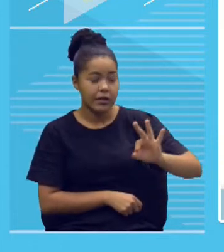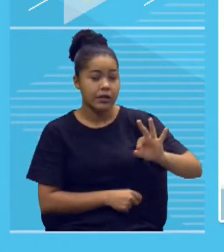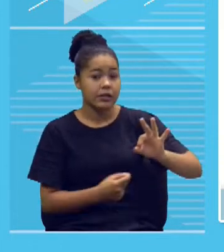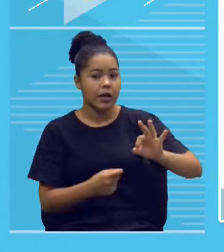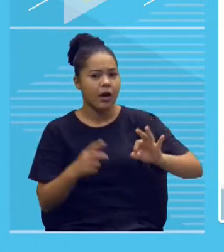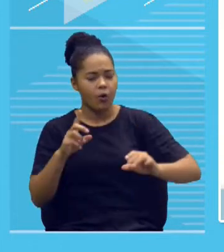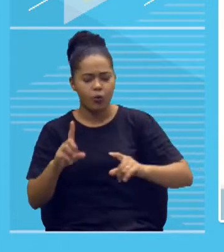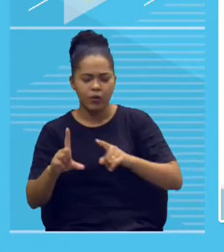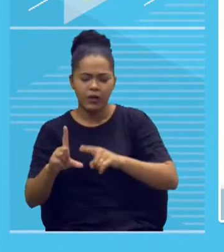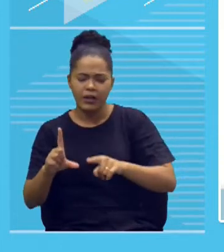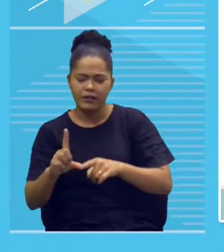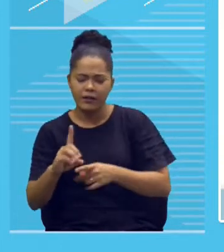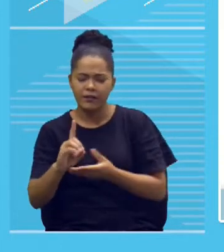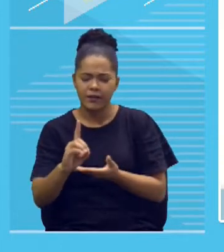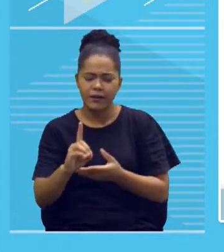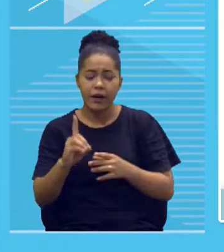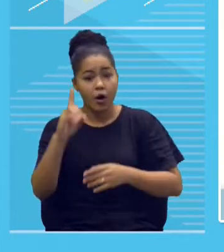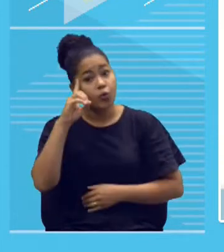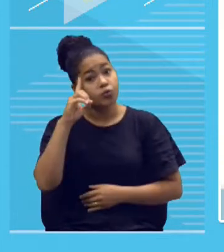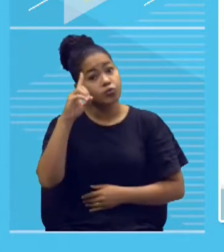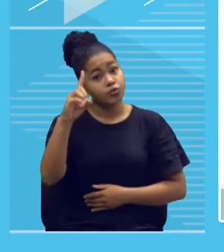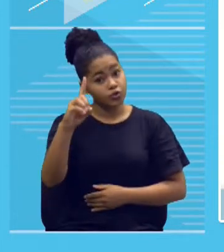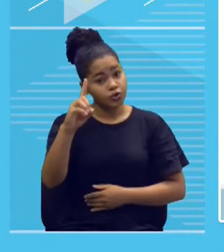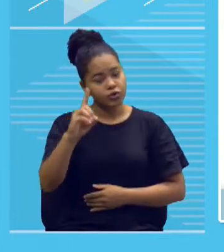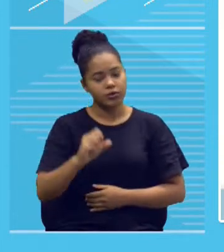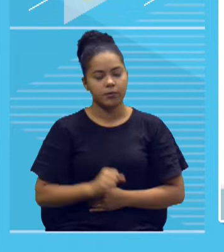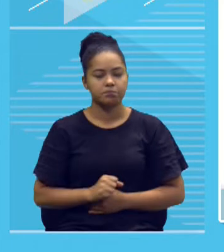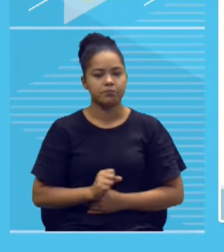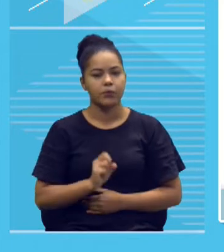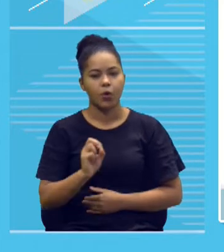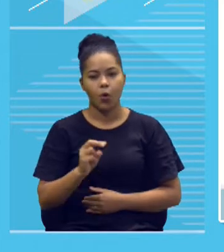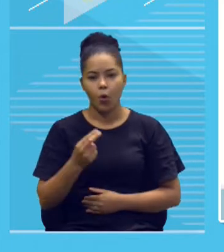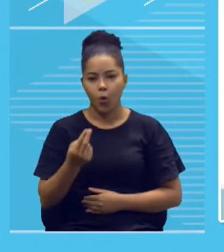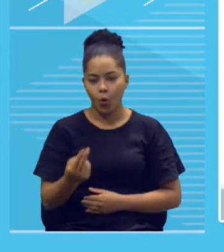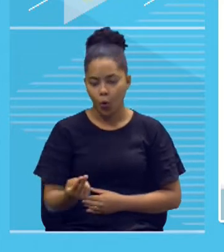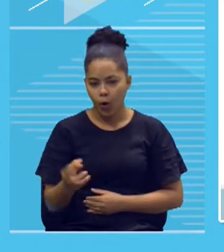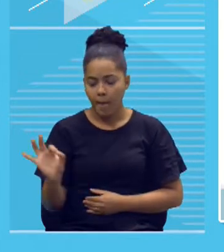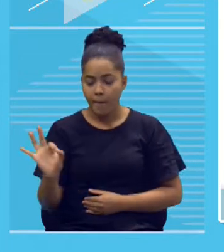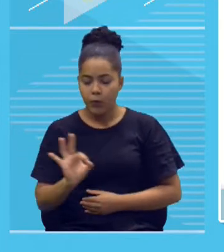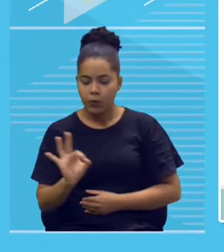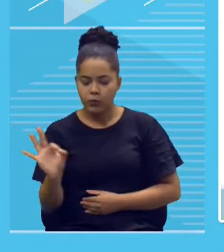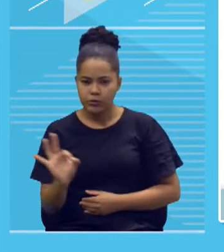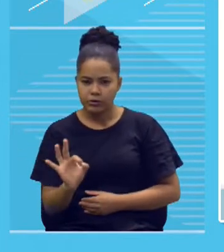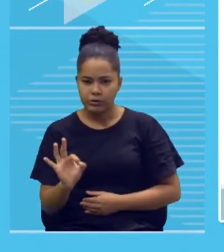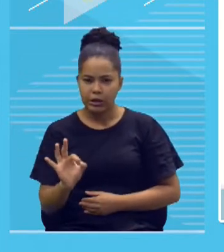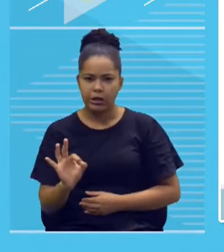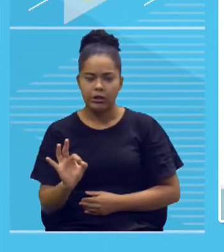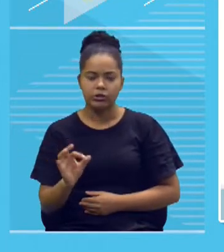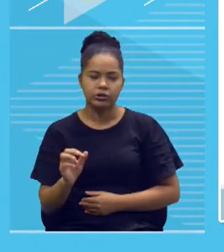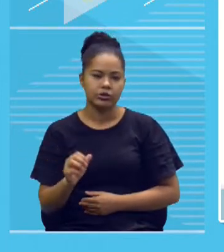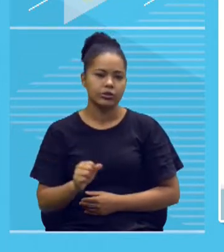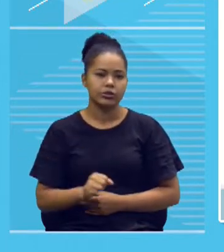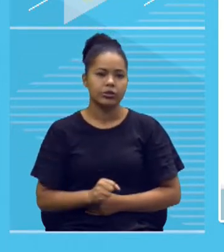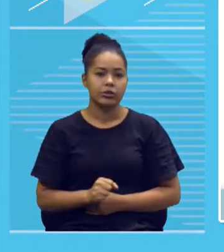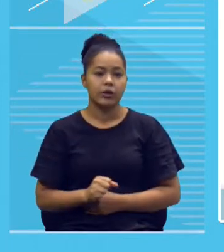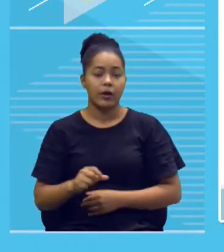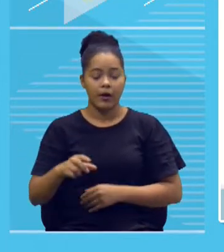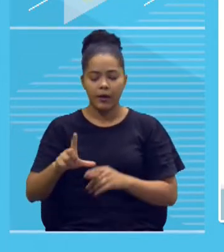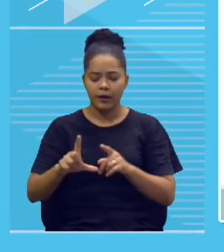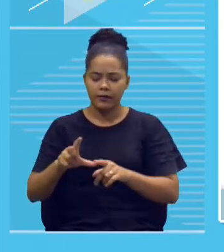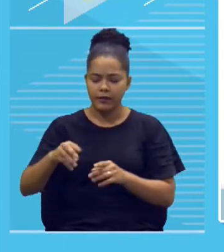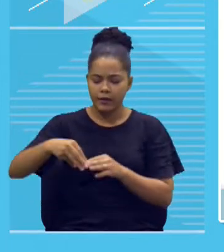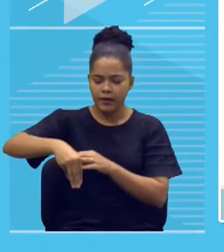e ao dia ou em tantos por cento e ao mês ou em tantos por